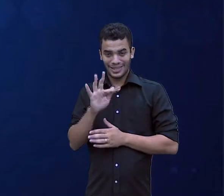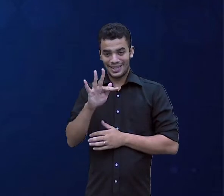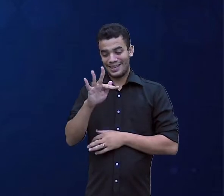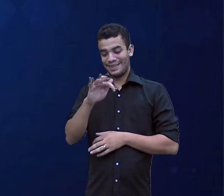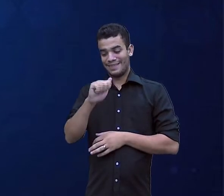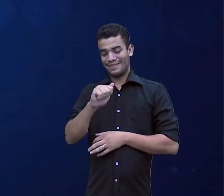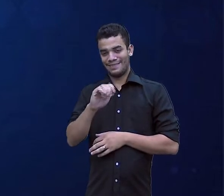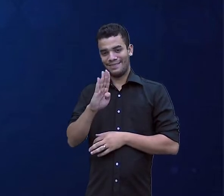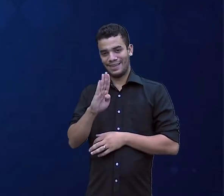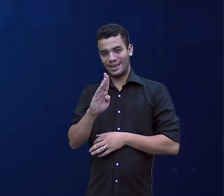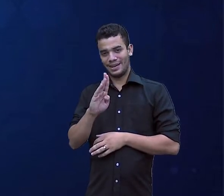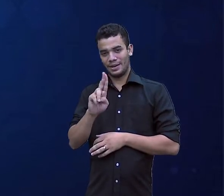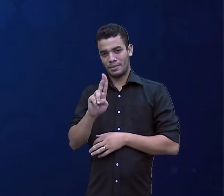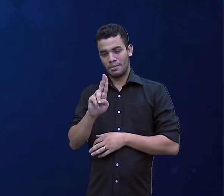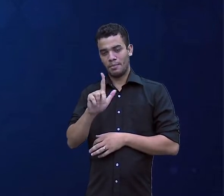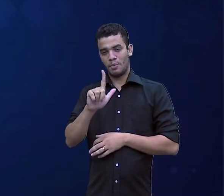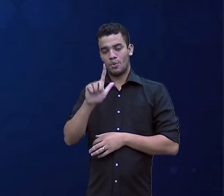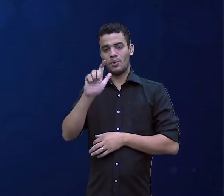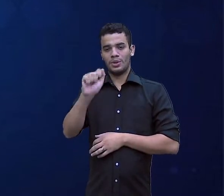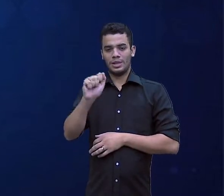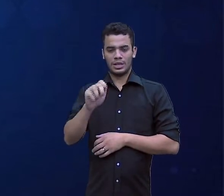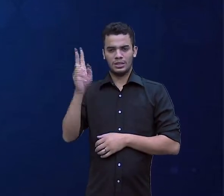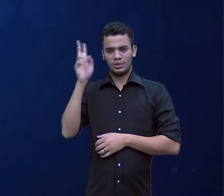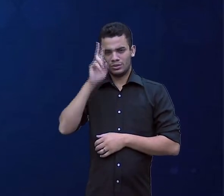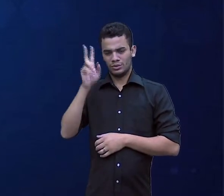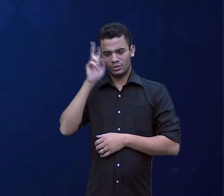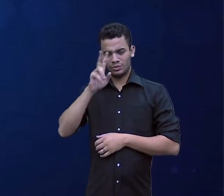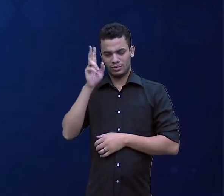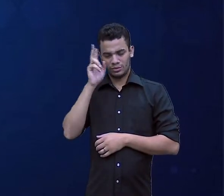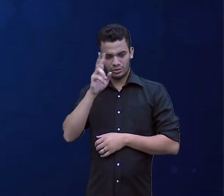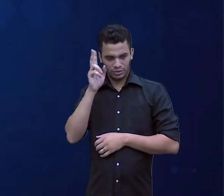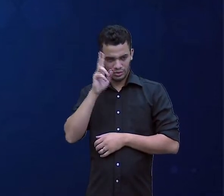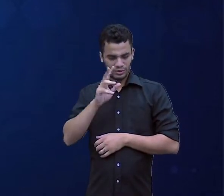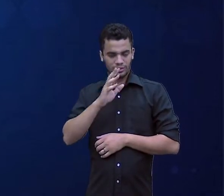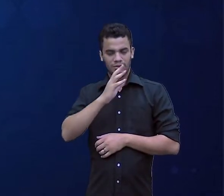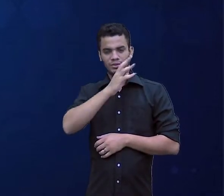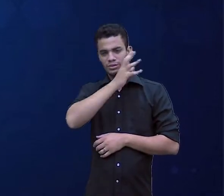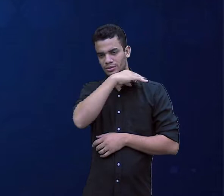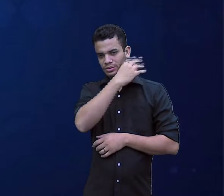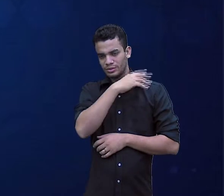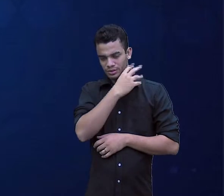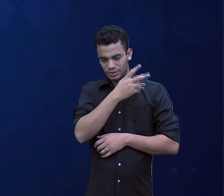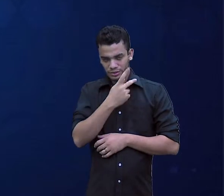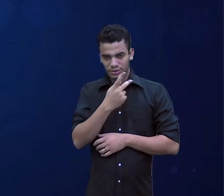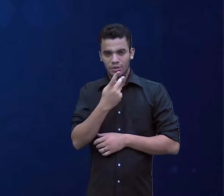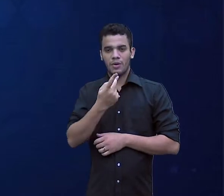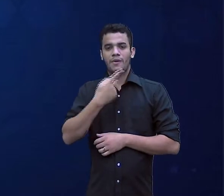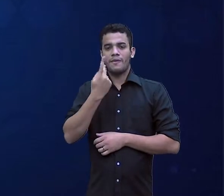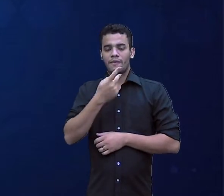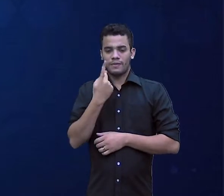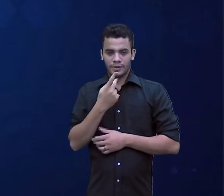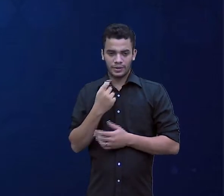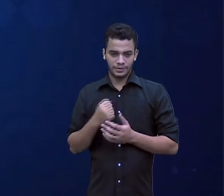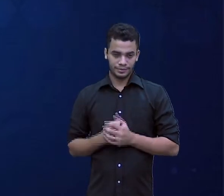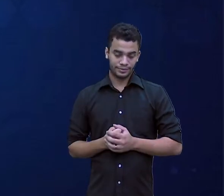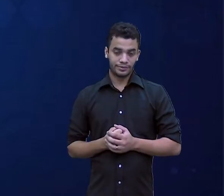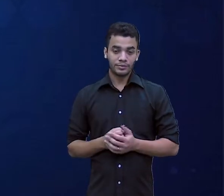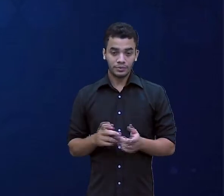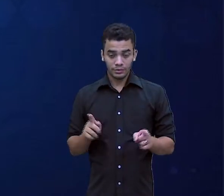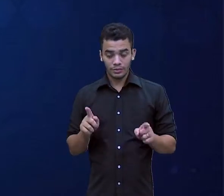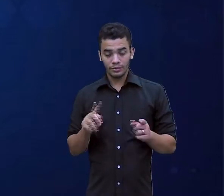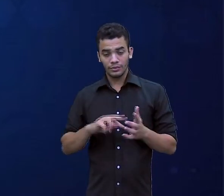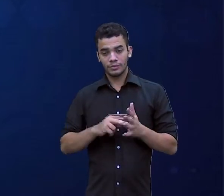um ensinamento, uma moral. Fábula é um gênero do tipo